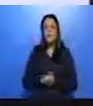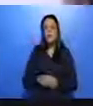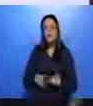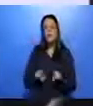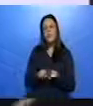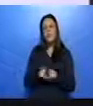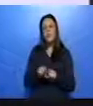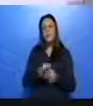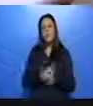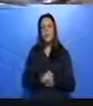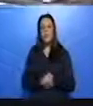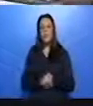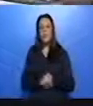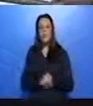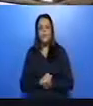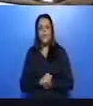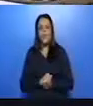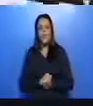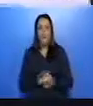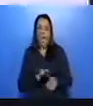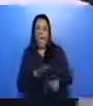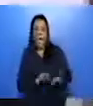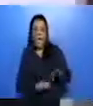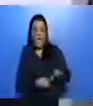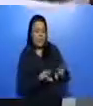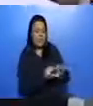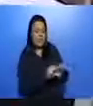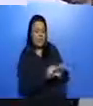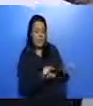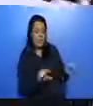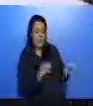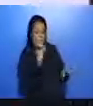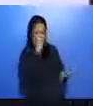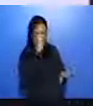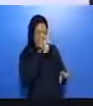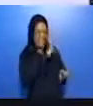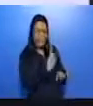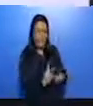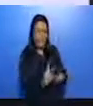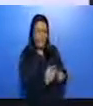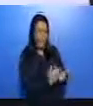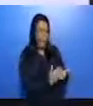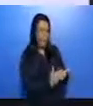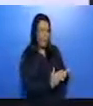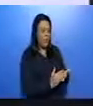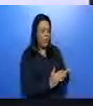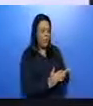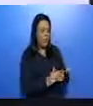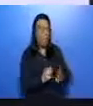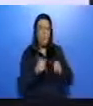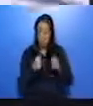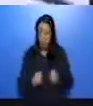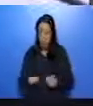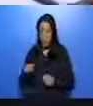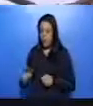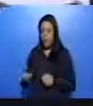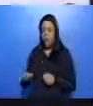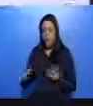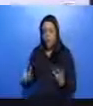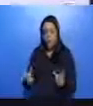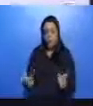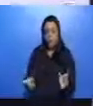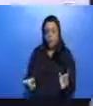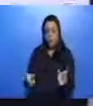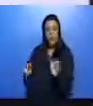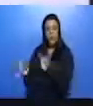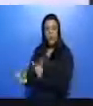acontece. Nem sempre a oração principal ela vai vir no início. Pode acontecer dela estar no final. Pode estar invertido. Não